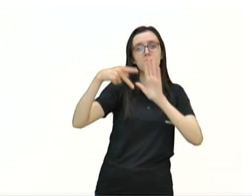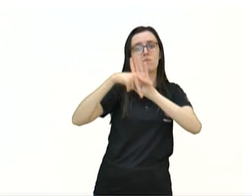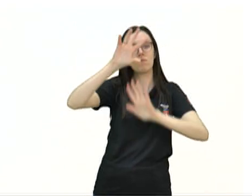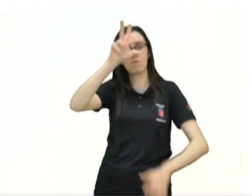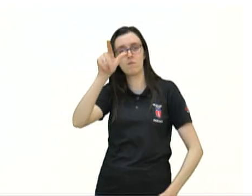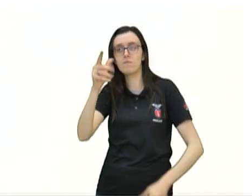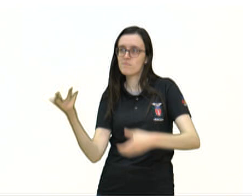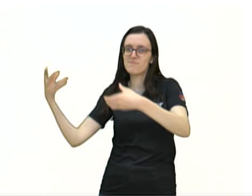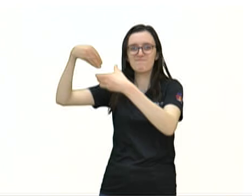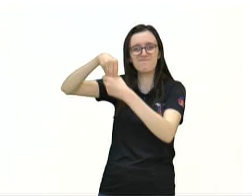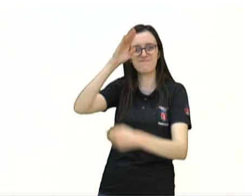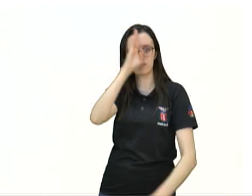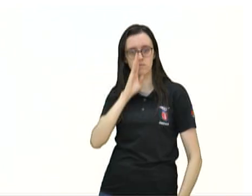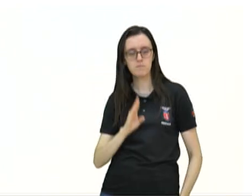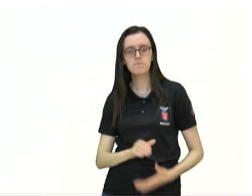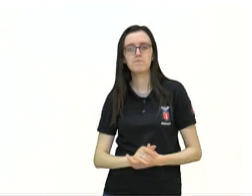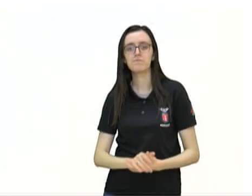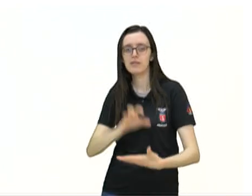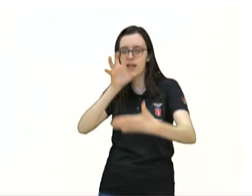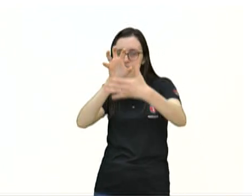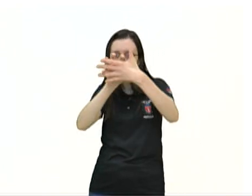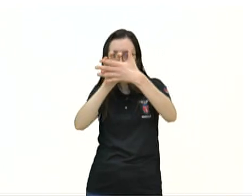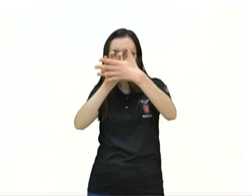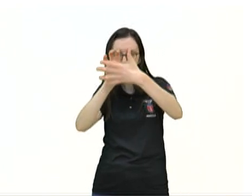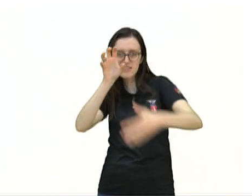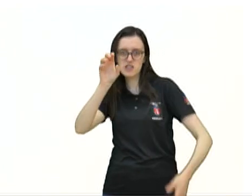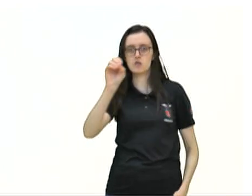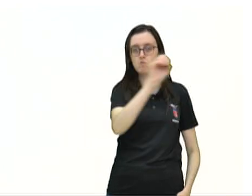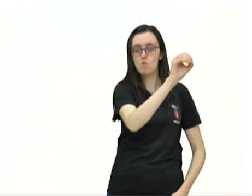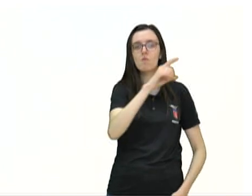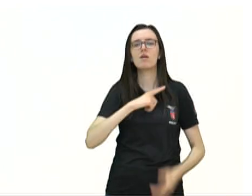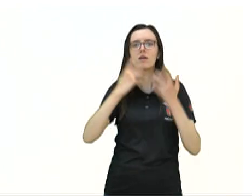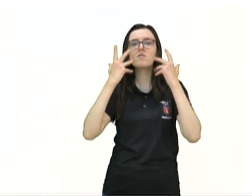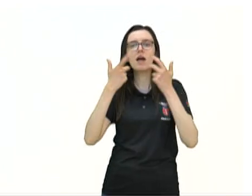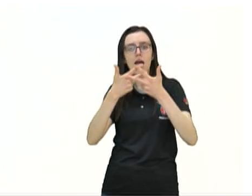O centro-oeste, animais silvestres e também a